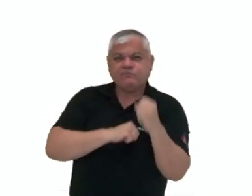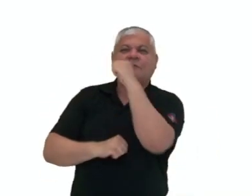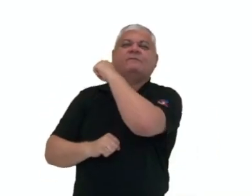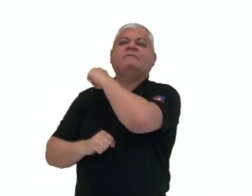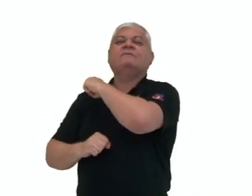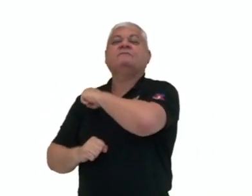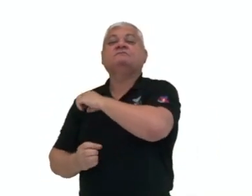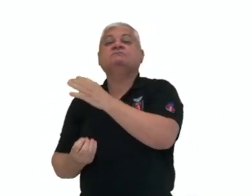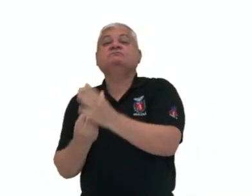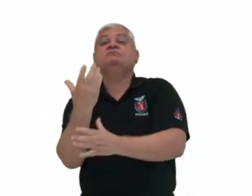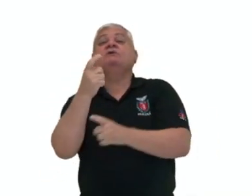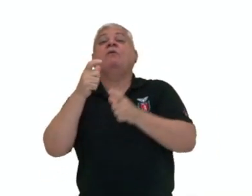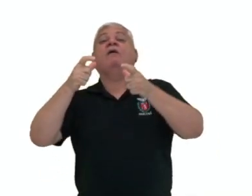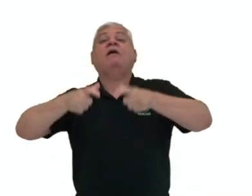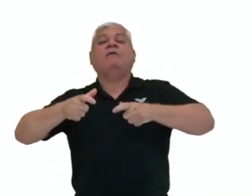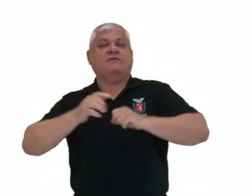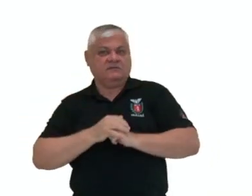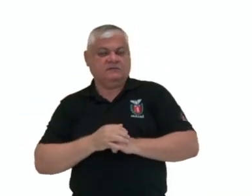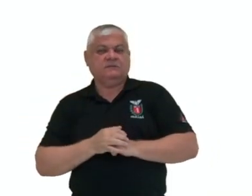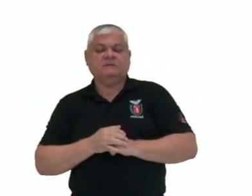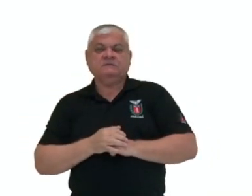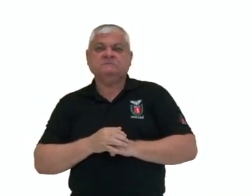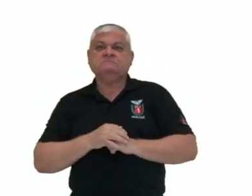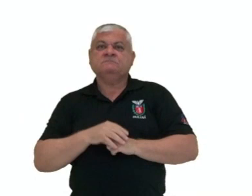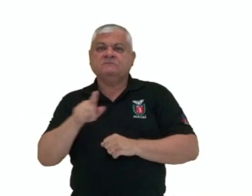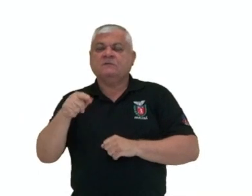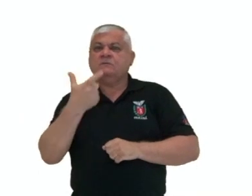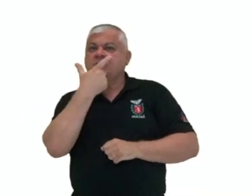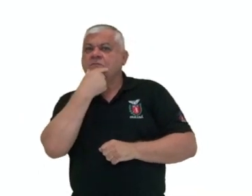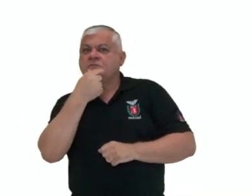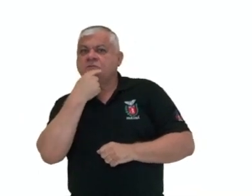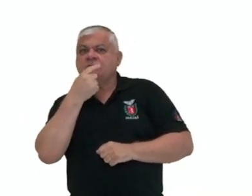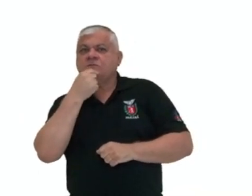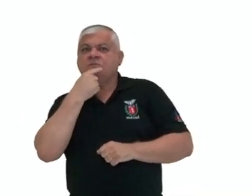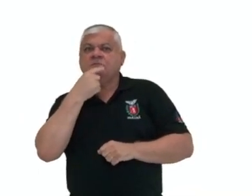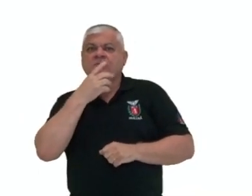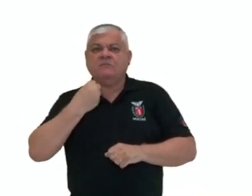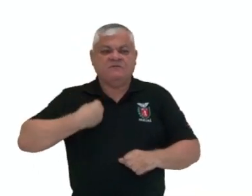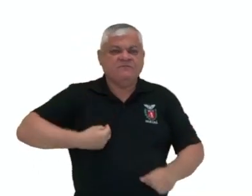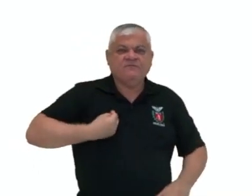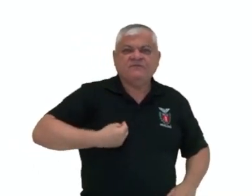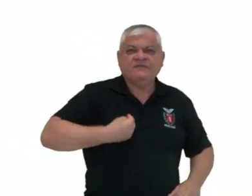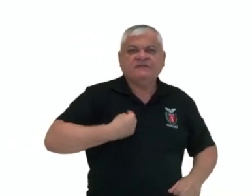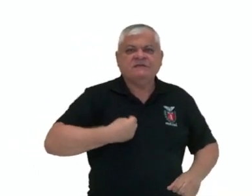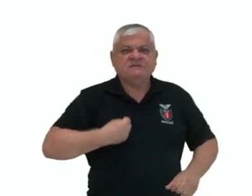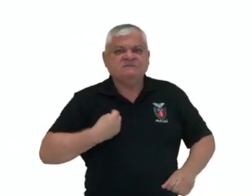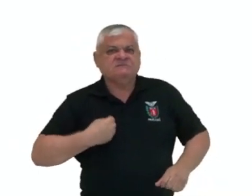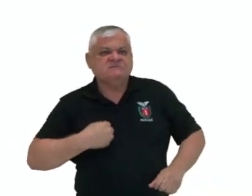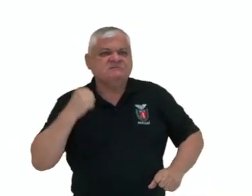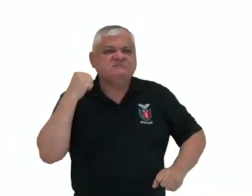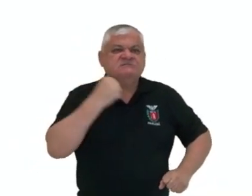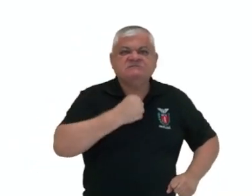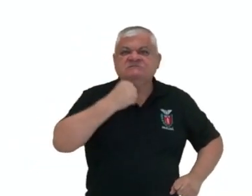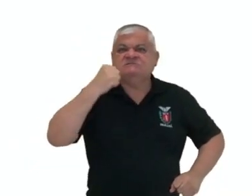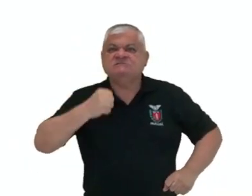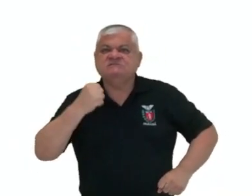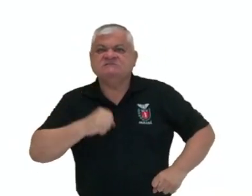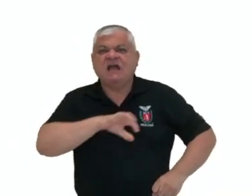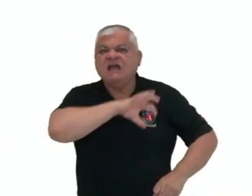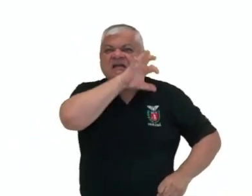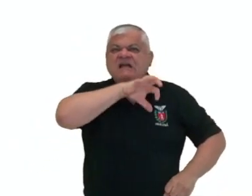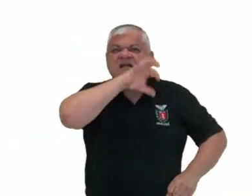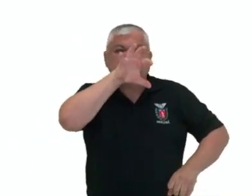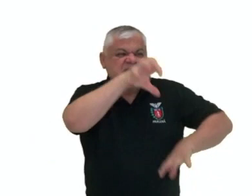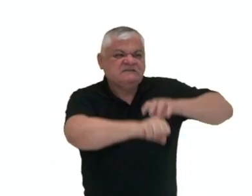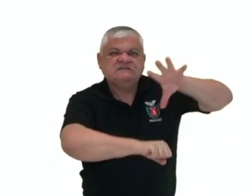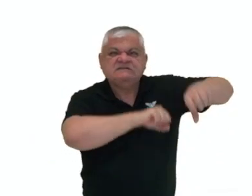foram originadas na busca dos homens por recursos para garantir a sua sobrevivência, né? Vimos